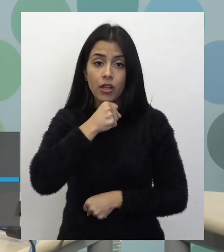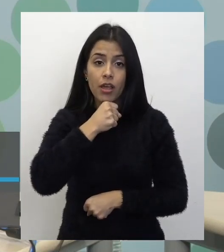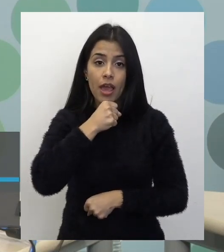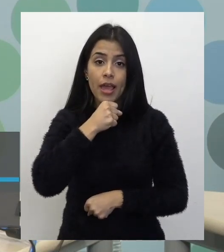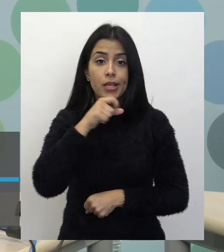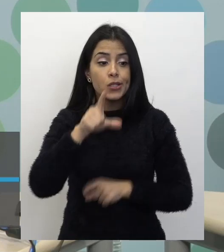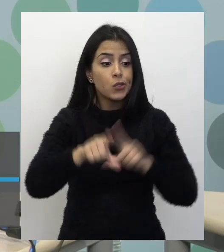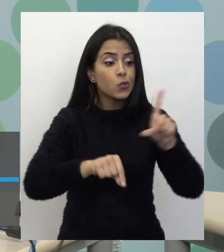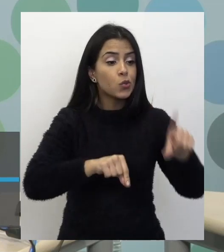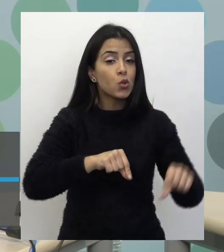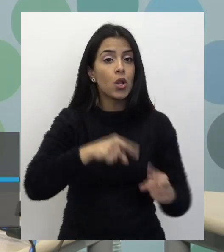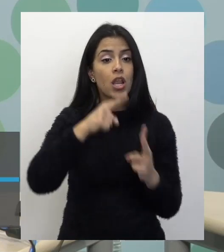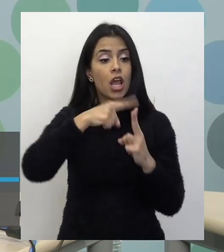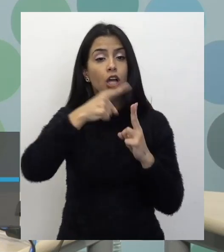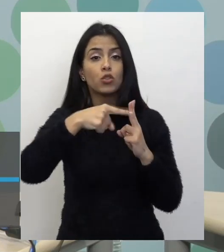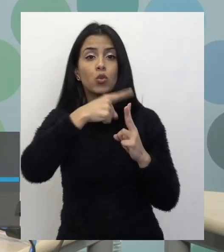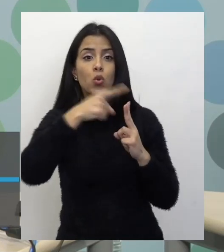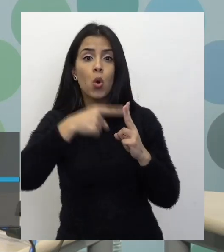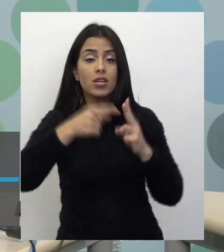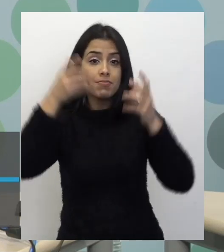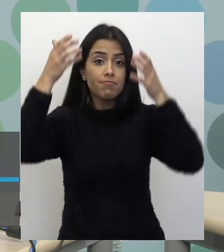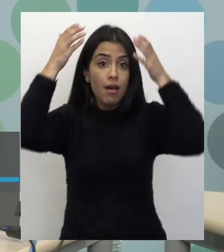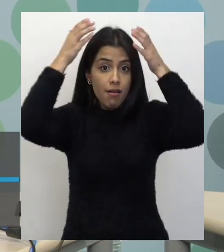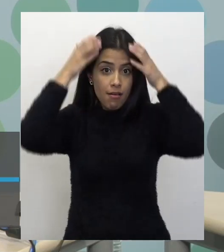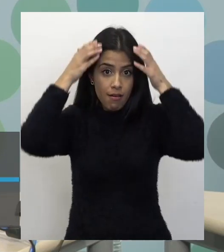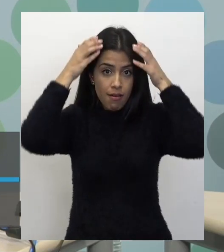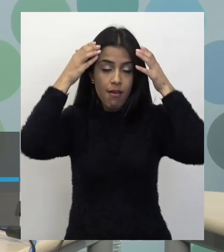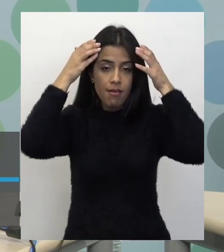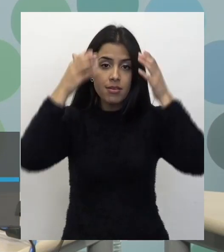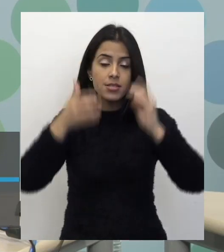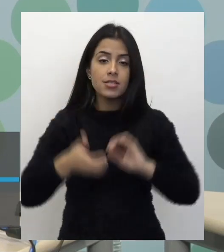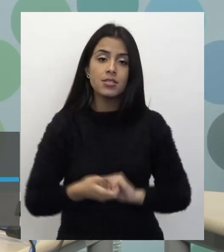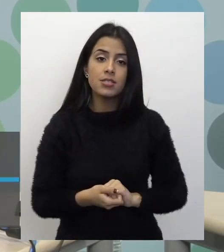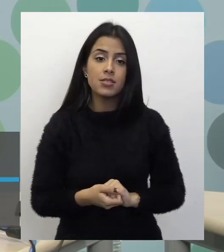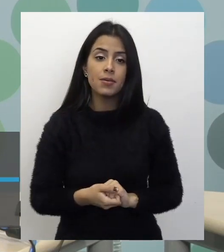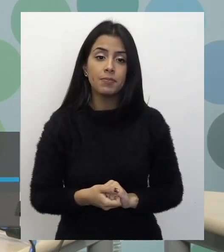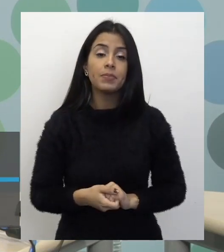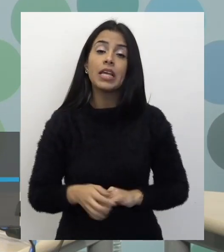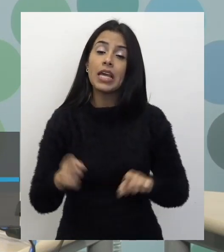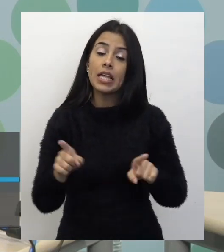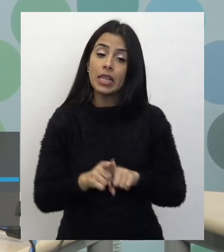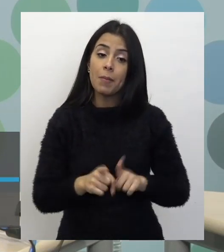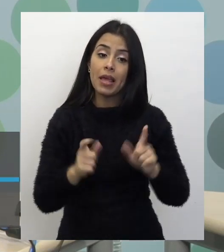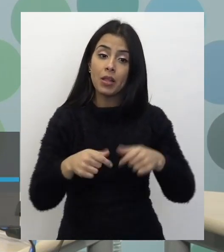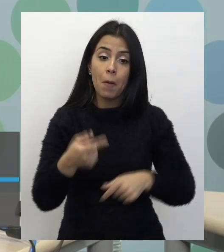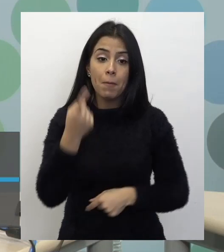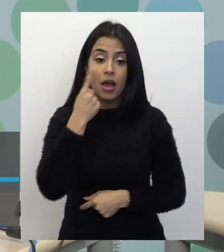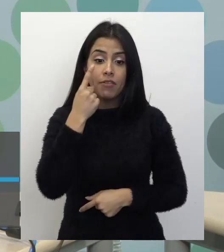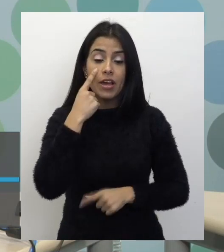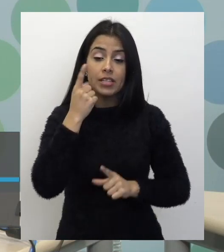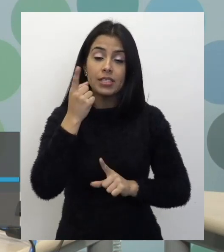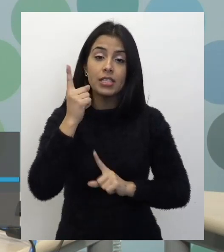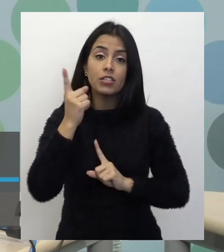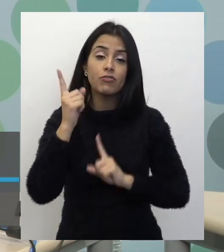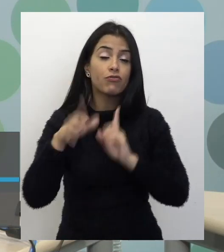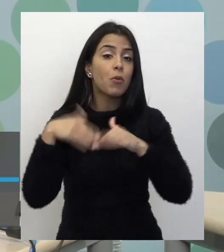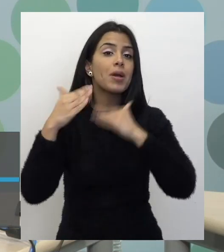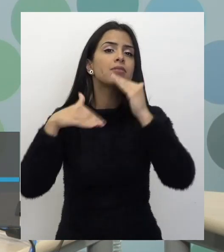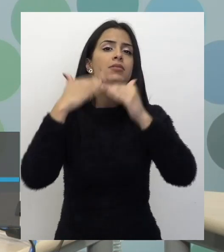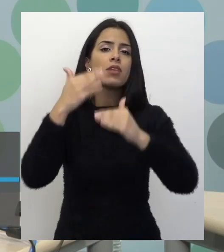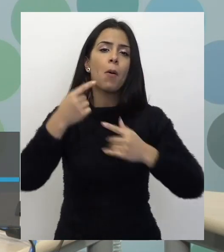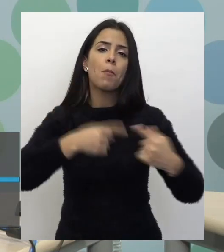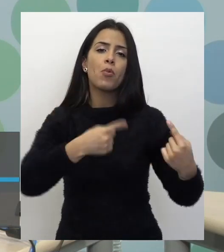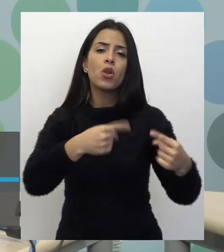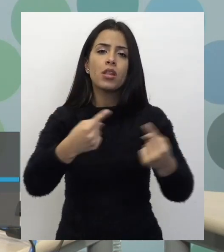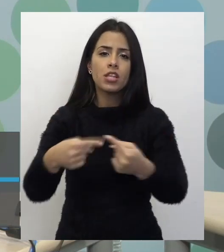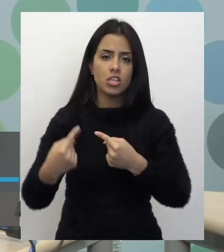escolhiam-se 2 para ser os reis. E em Atenas também a gente viu as transformações políticas, né? Vários momentos da história de